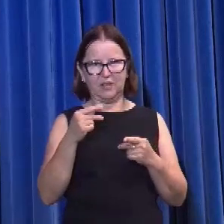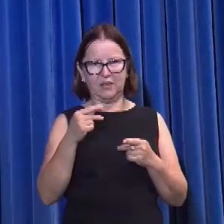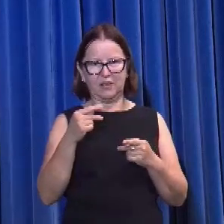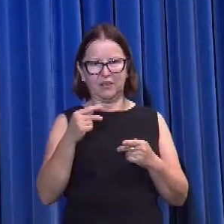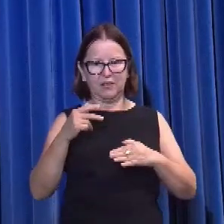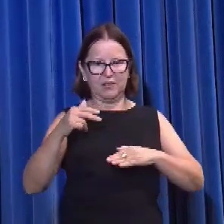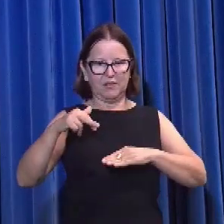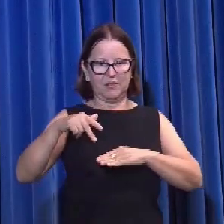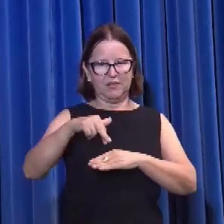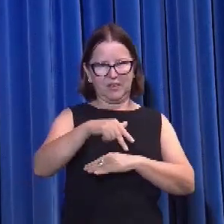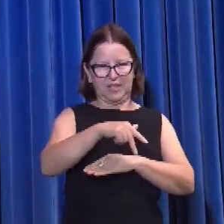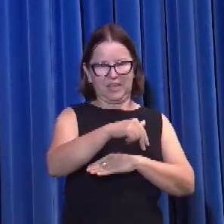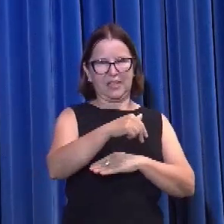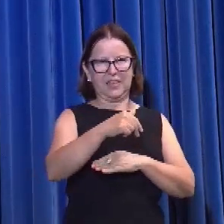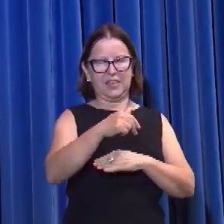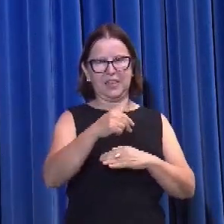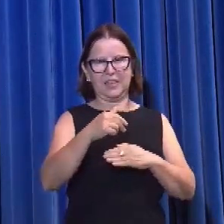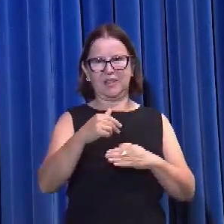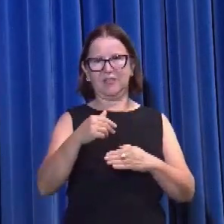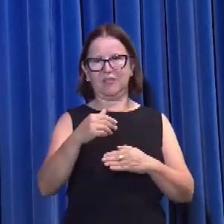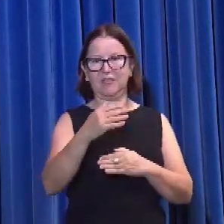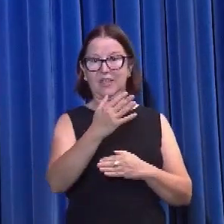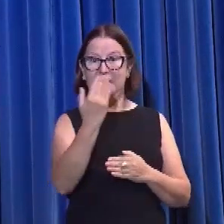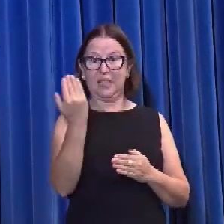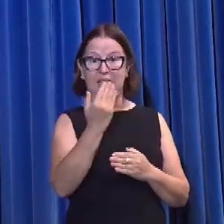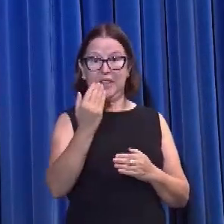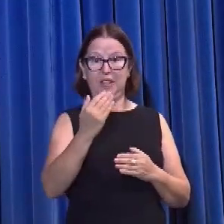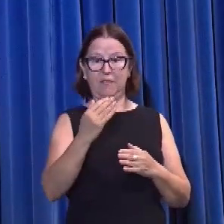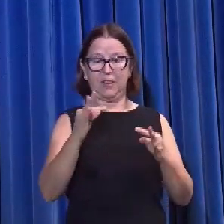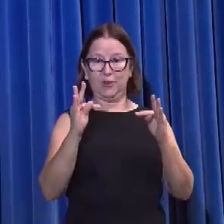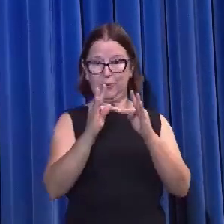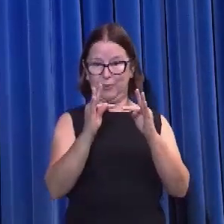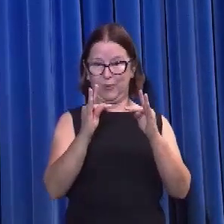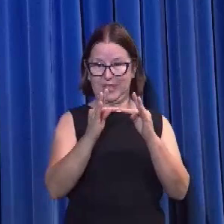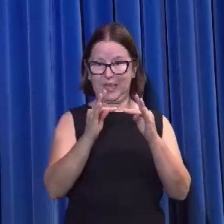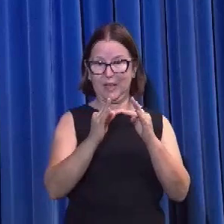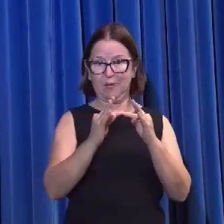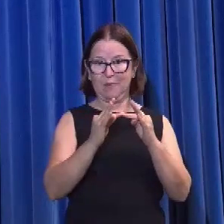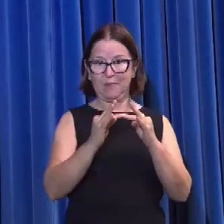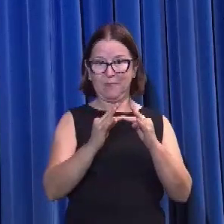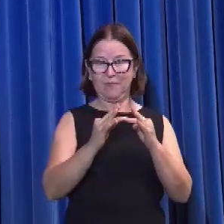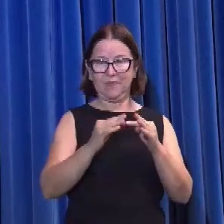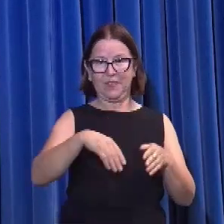tinha mandado fazer uma videira de ouro em toda a frente do templo.